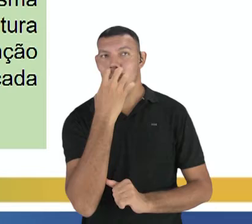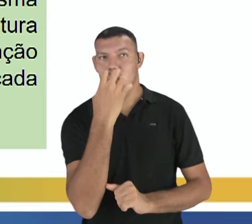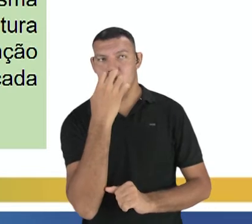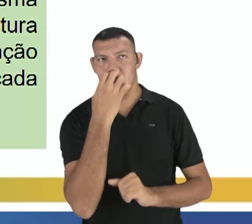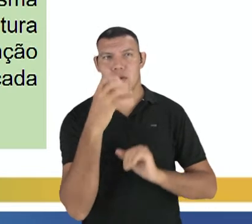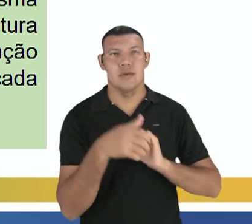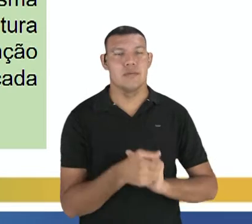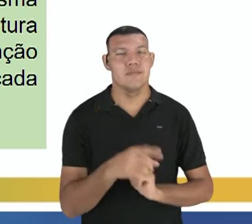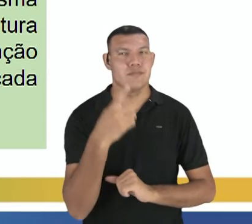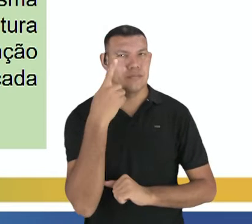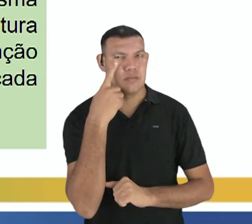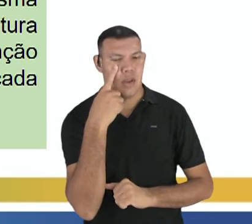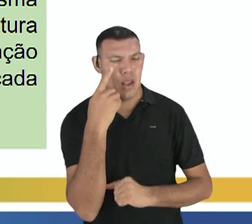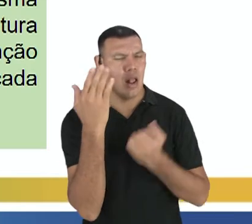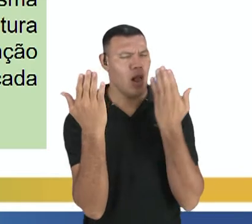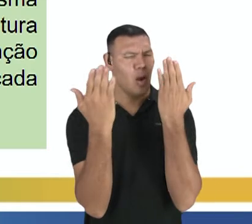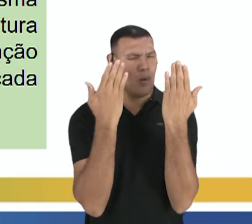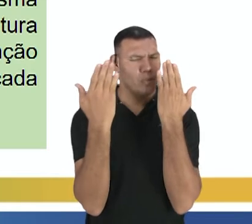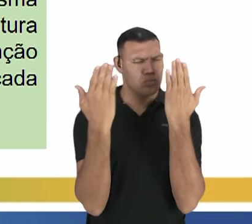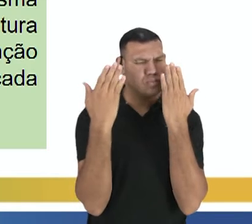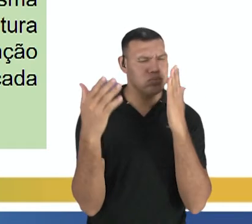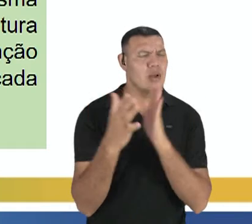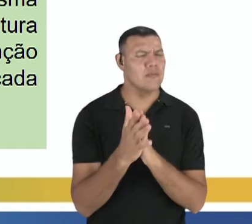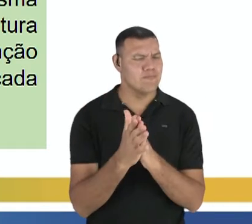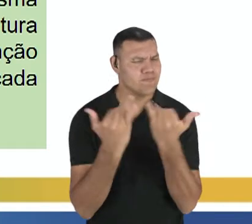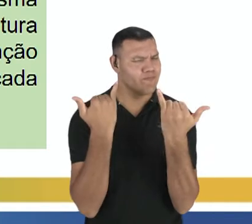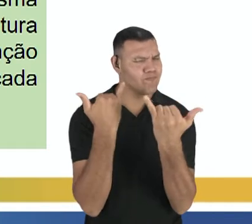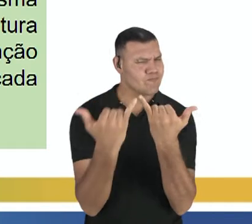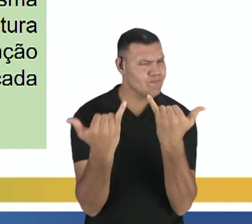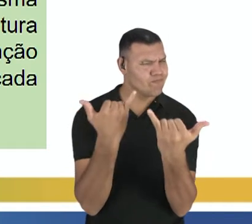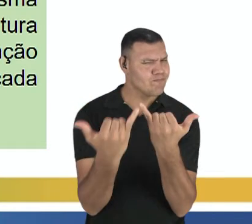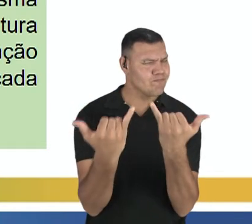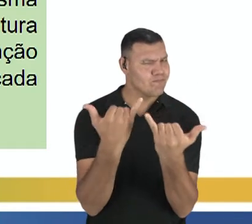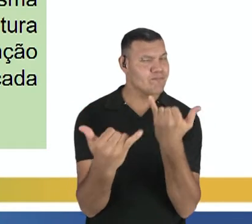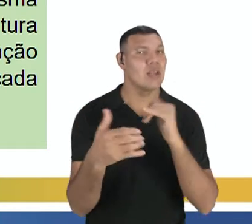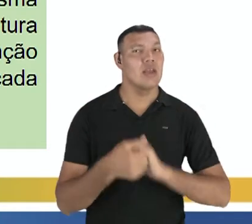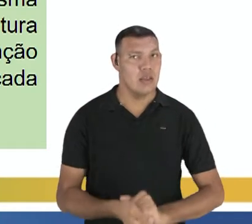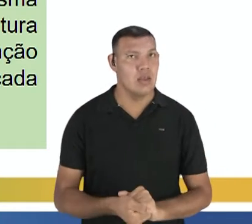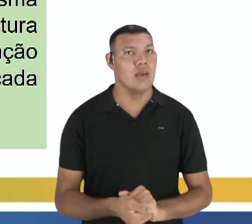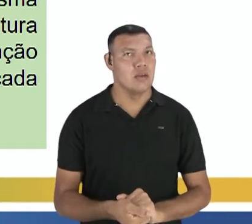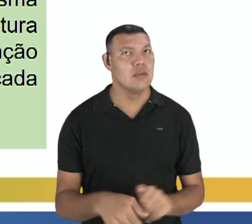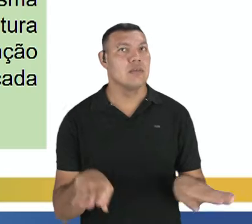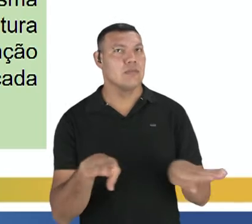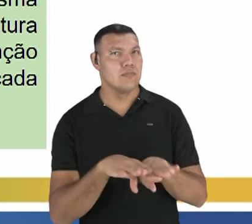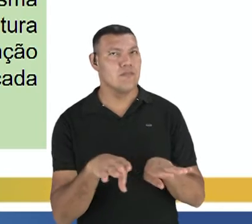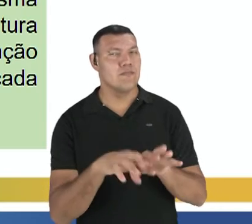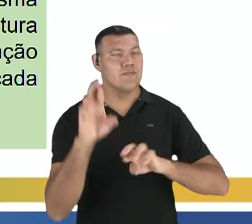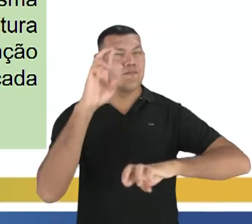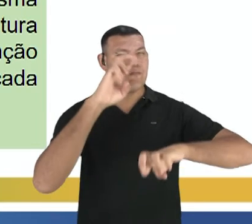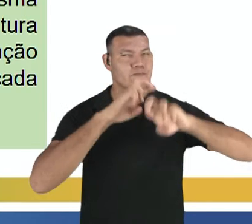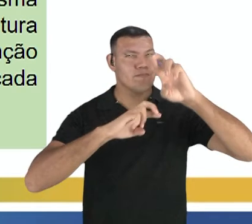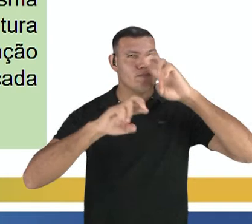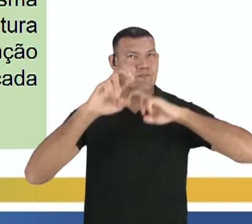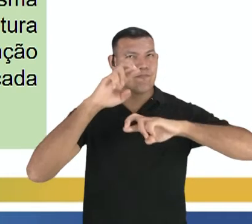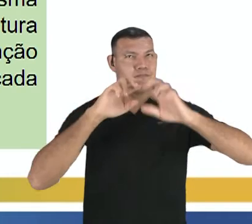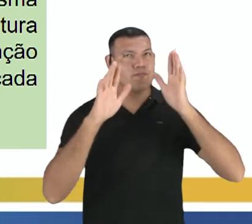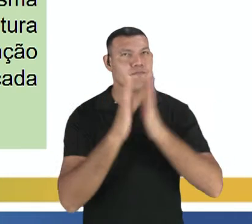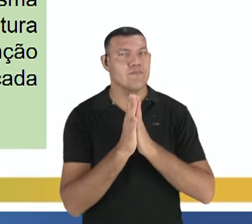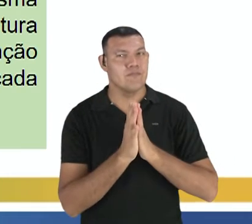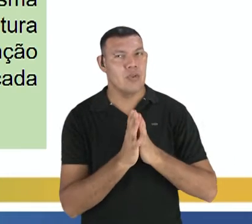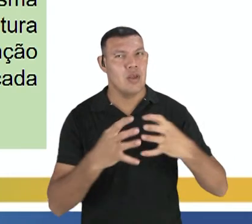Então, dessa forma, eles faziam a comparação anatômica. Além disso, eles também observavam os